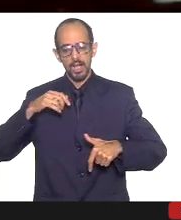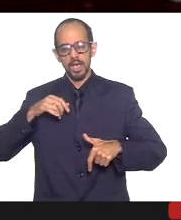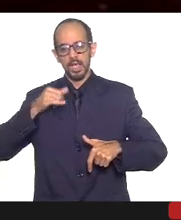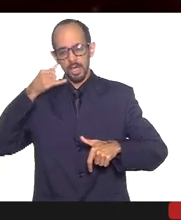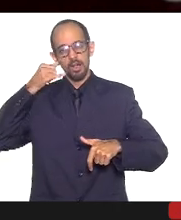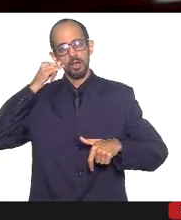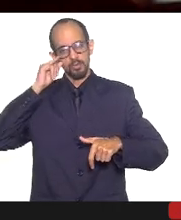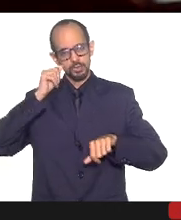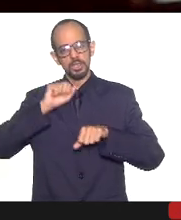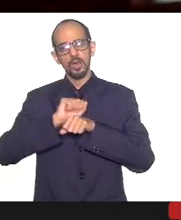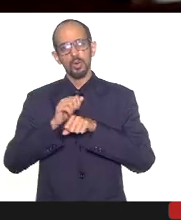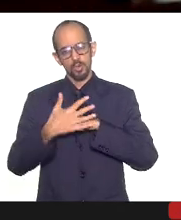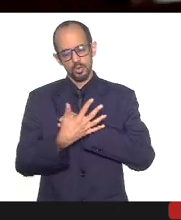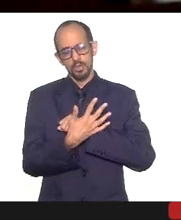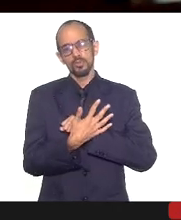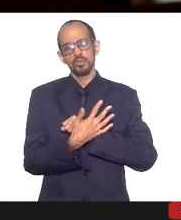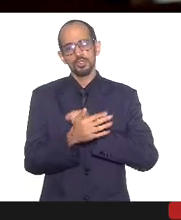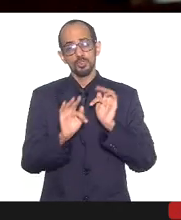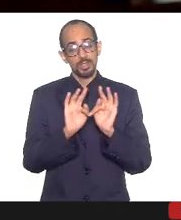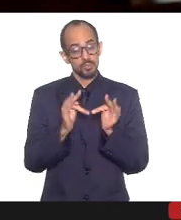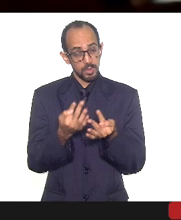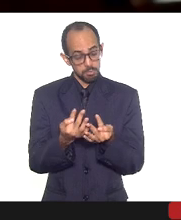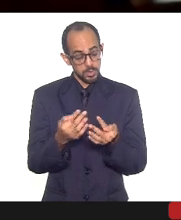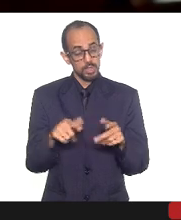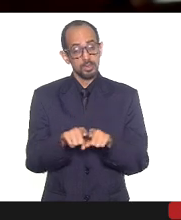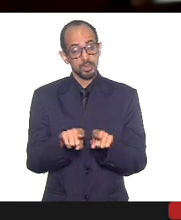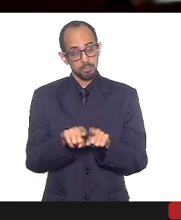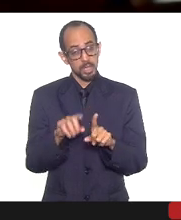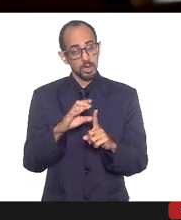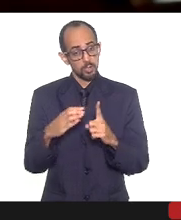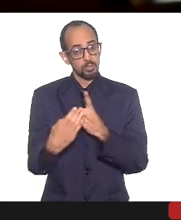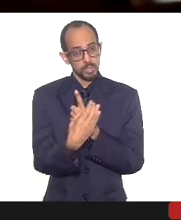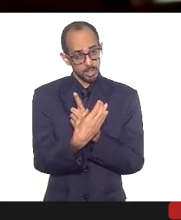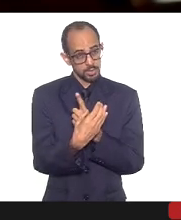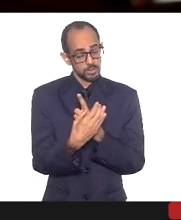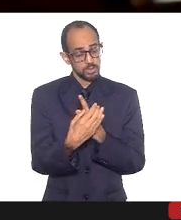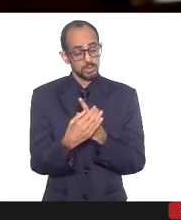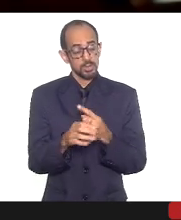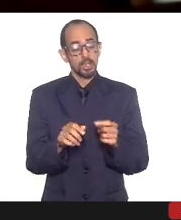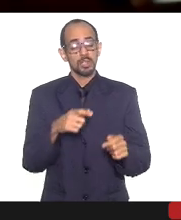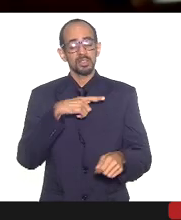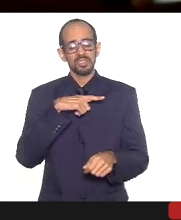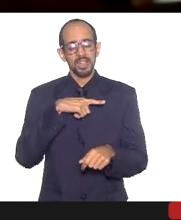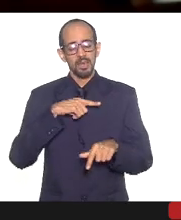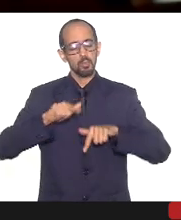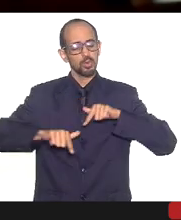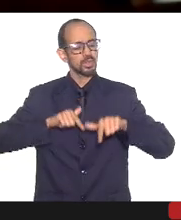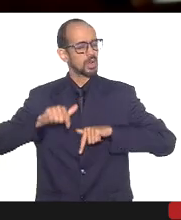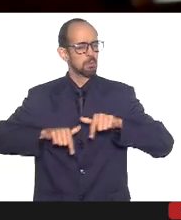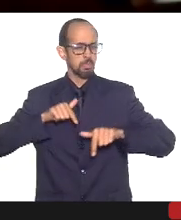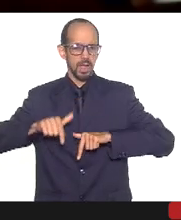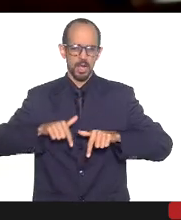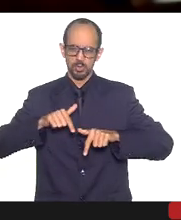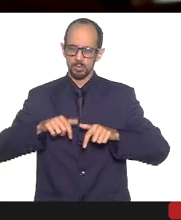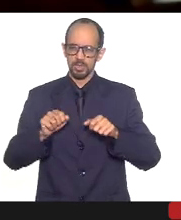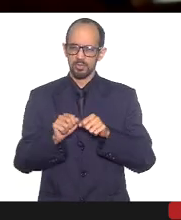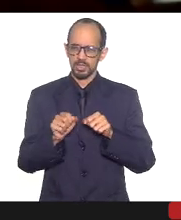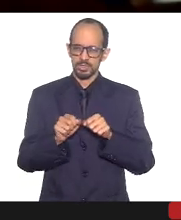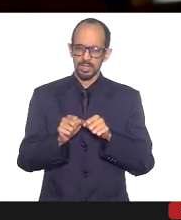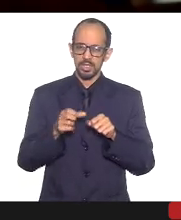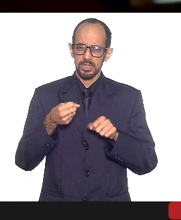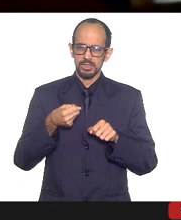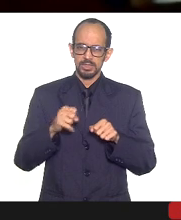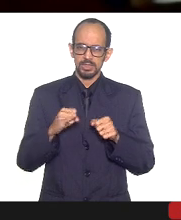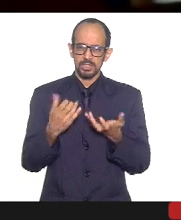suas famílias e nas suas comunidades. Então, tem muito trabalho para ser realizado se a gente quiser realmente ter